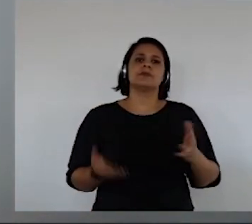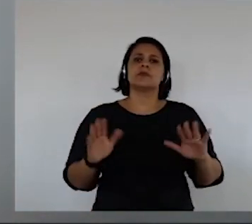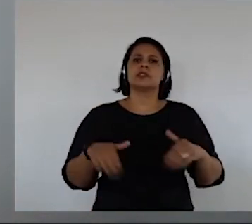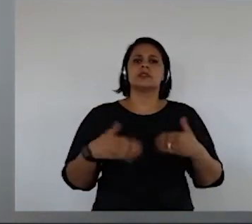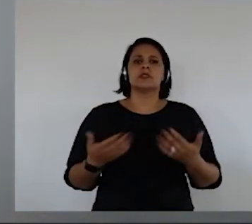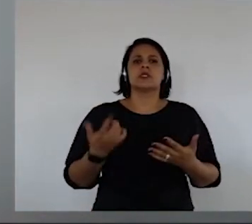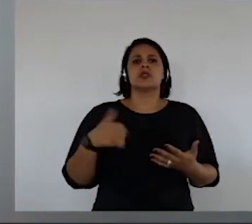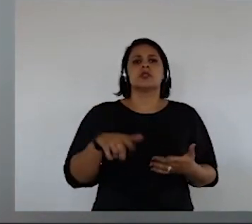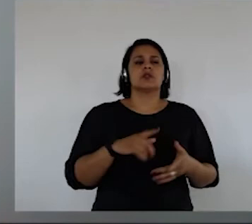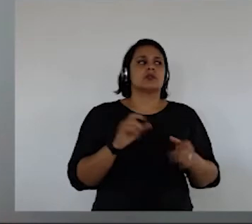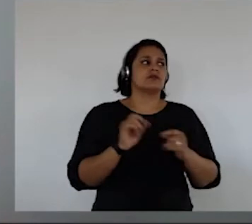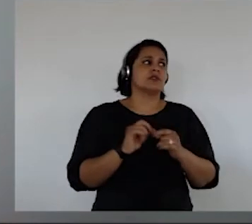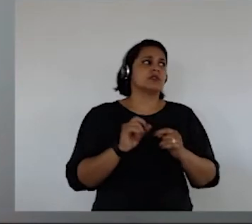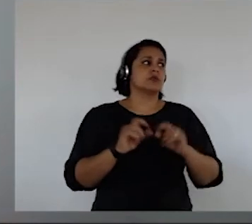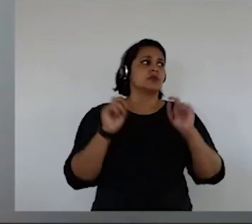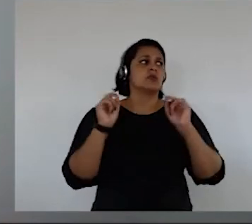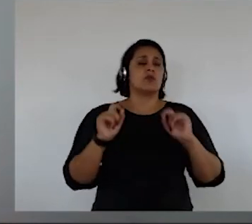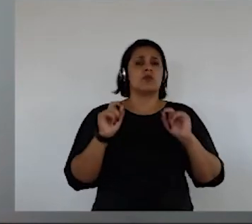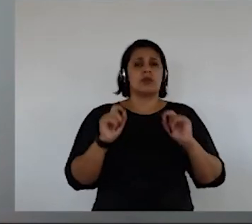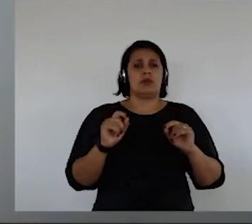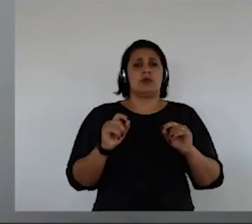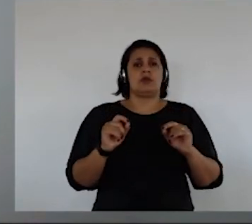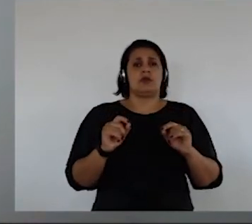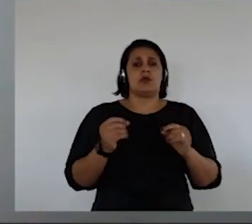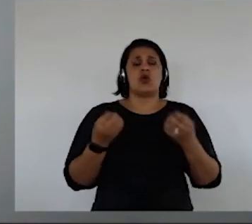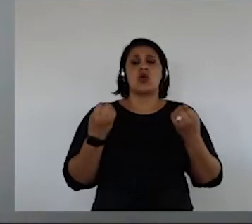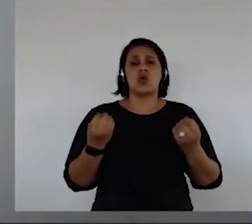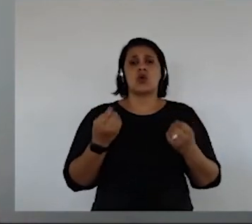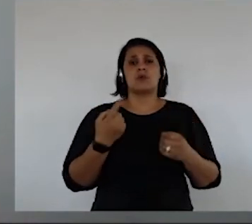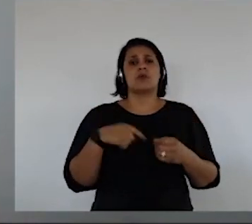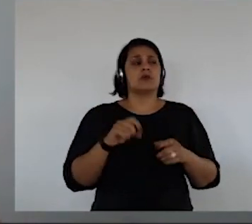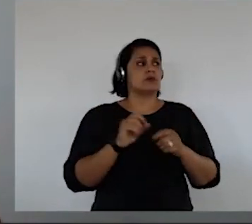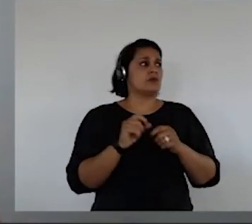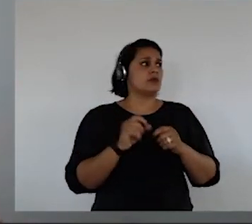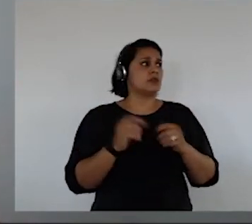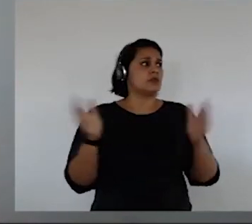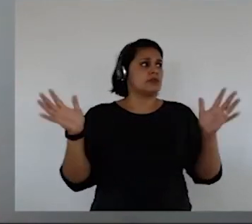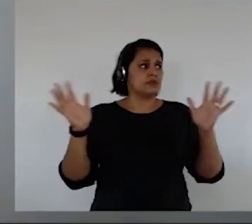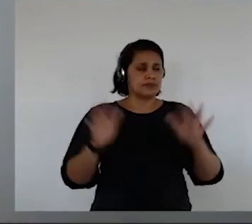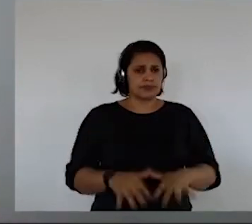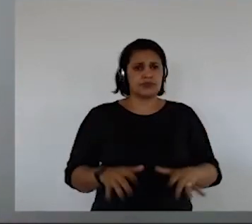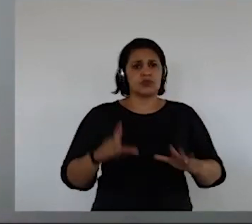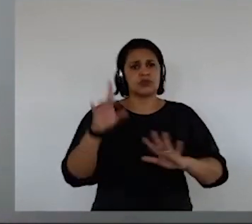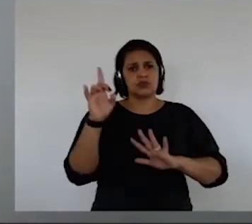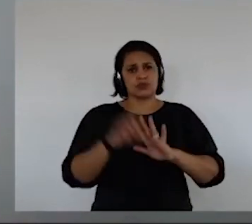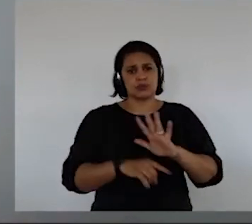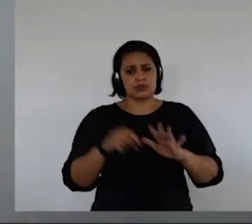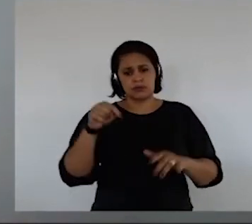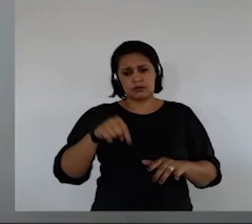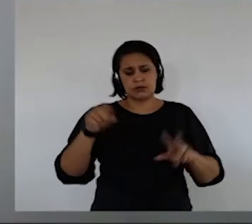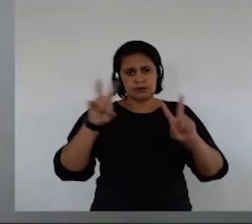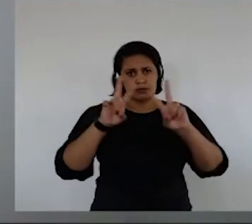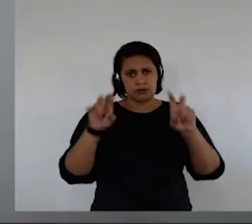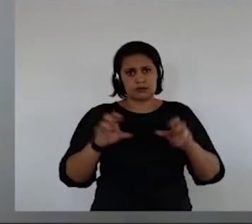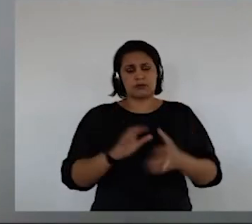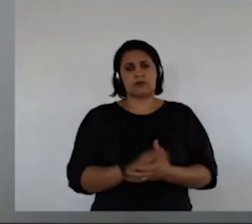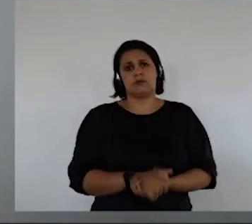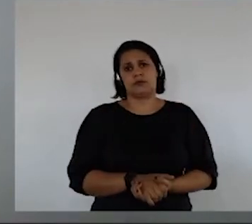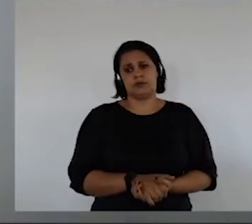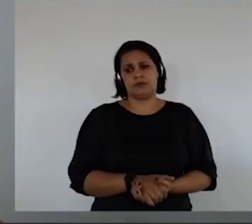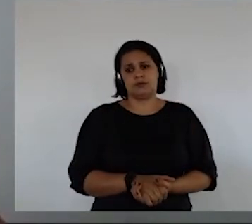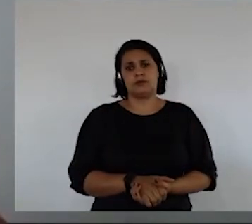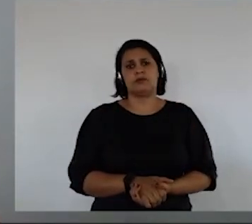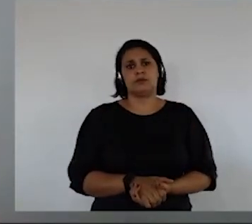de nós, mulheres advogadas, no sentido de trazer o direito para essas outras mulheres? Veja, a gente,